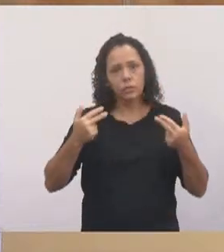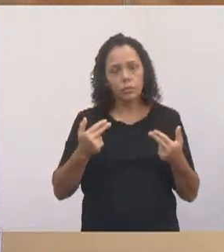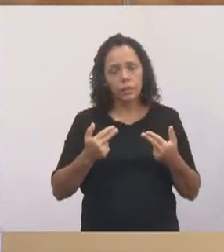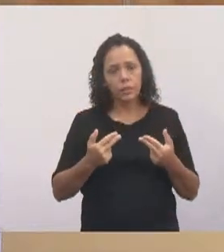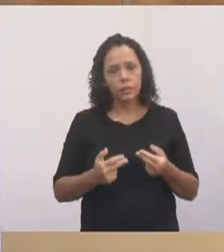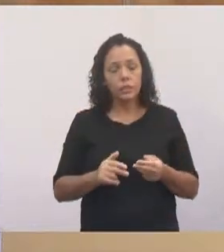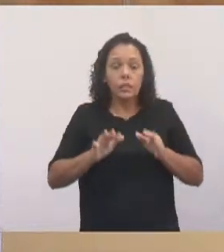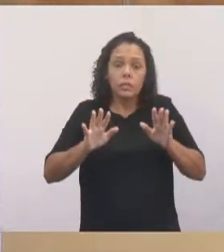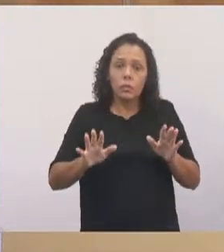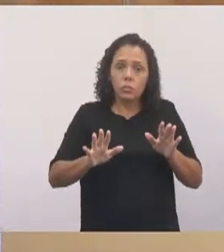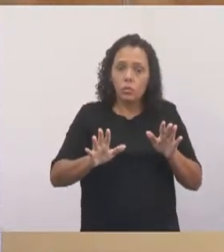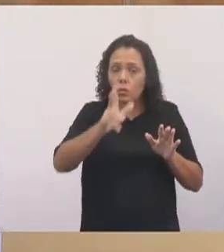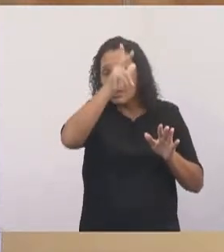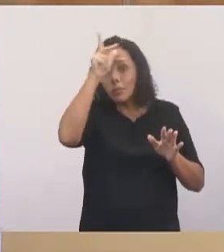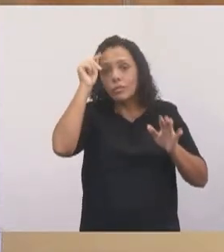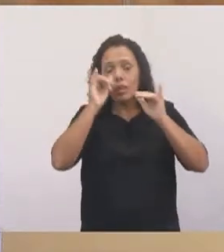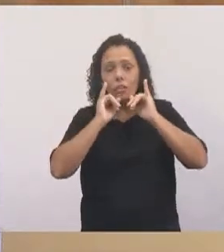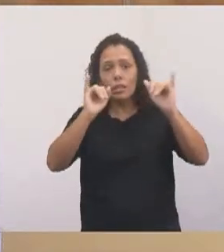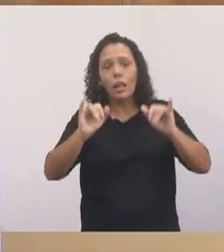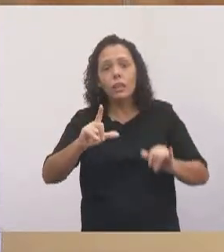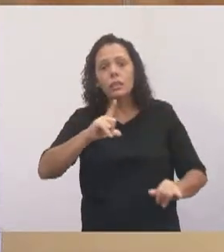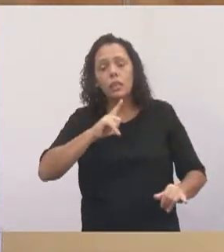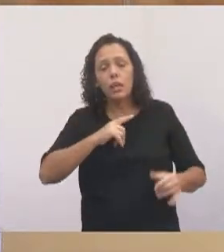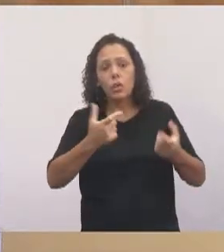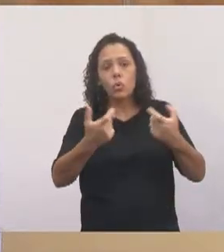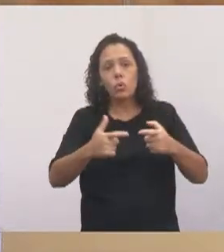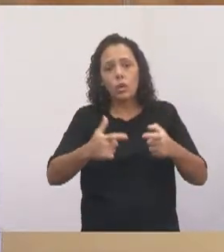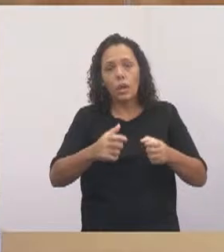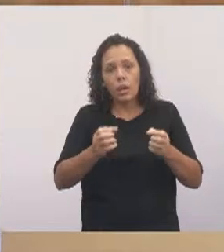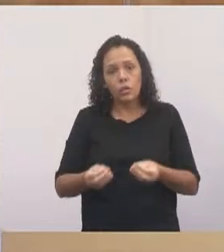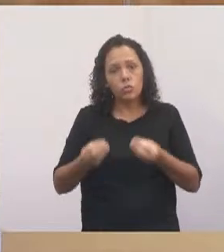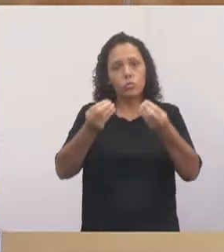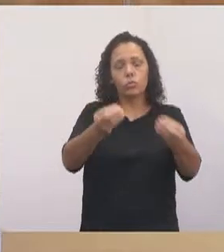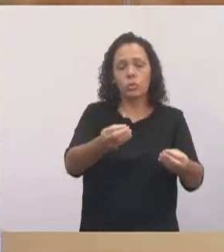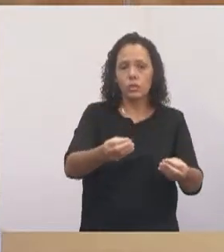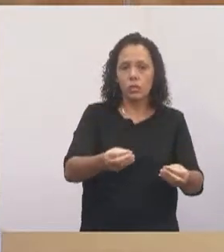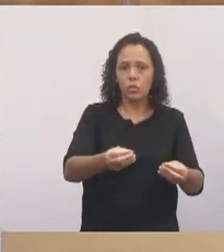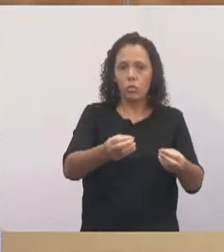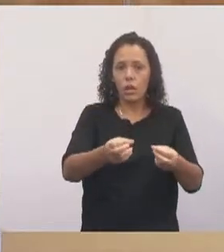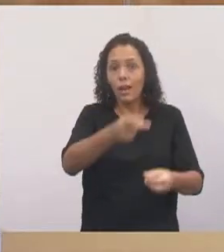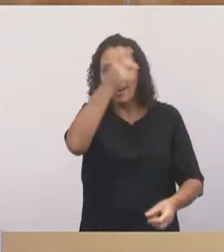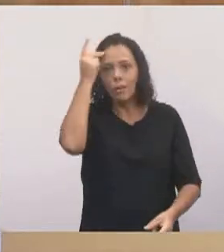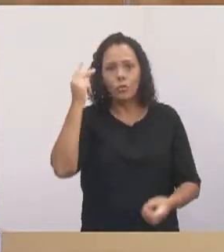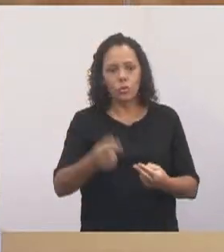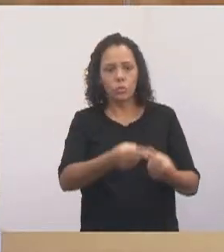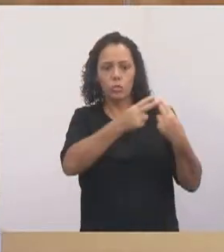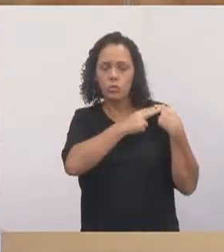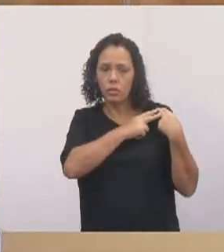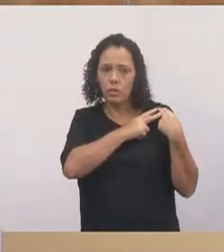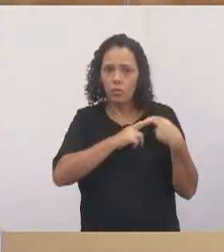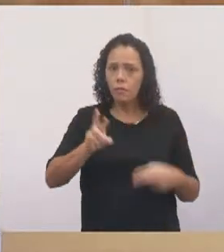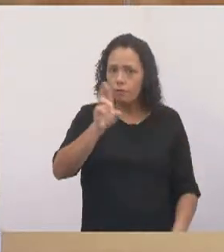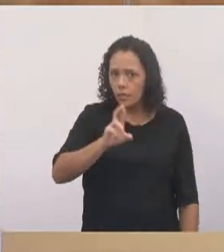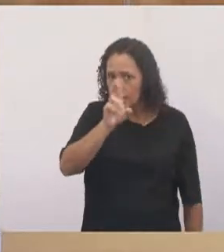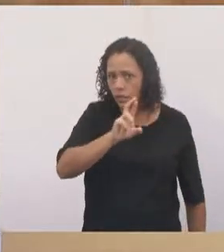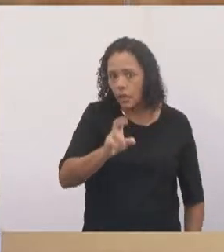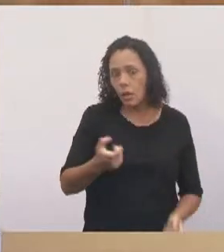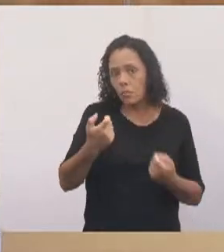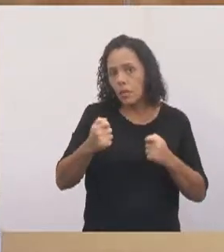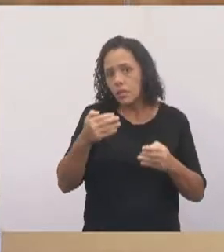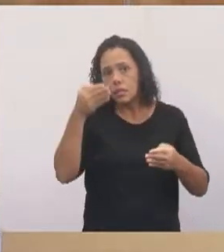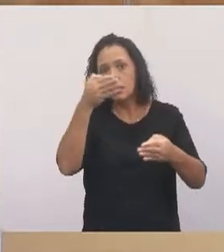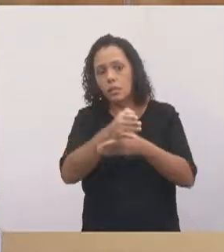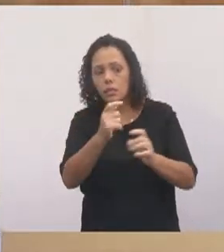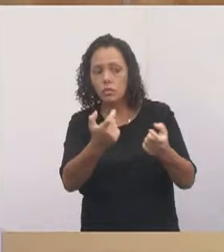feira de adoção, sai da onde está, do conforto da cadeira, e vai até essa feira com fiscal, com guarda civil municipal